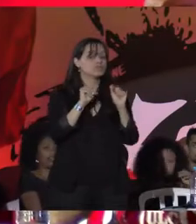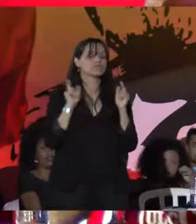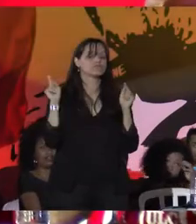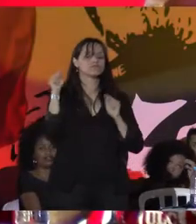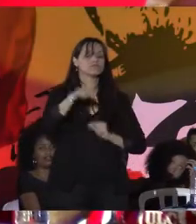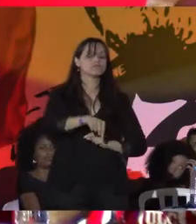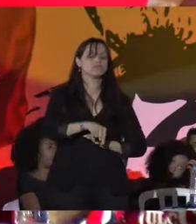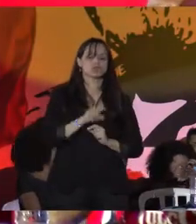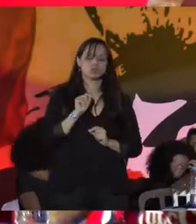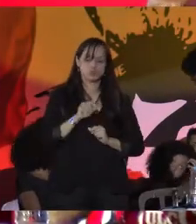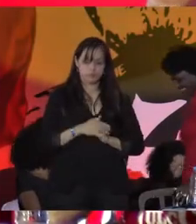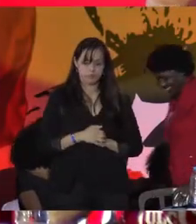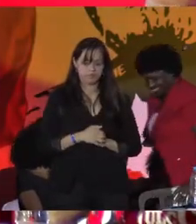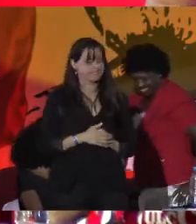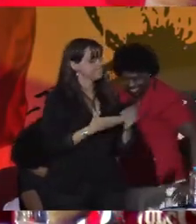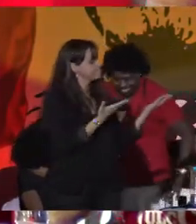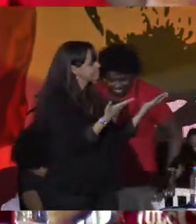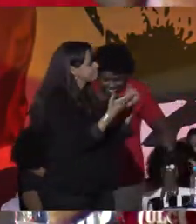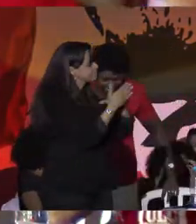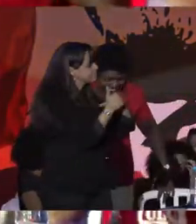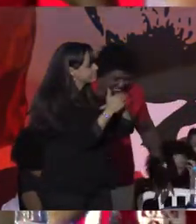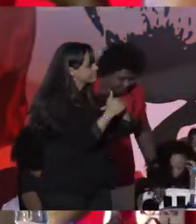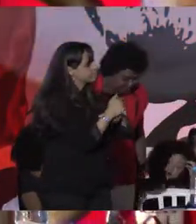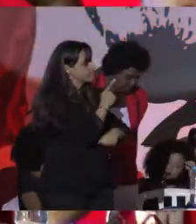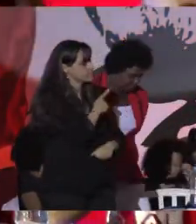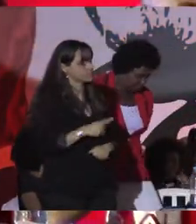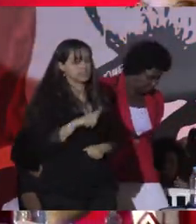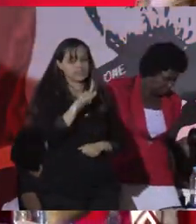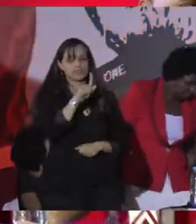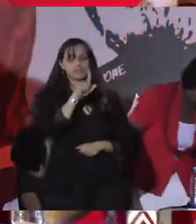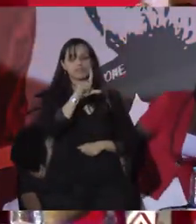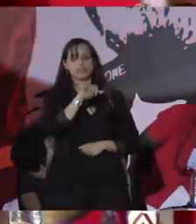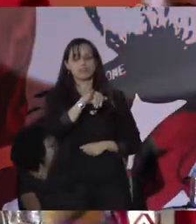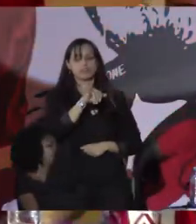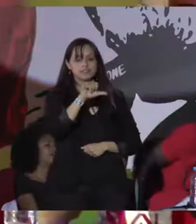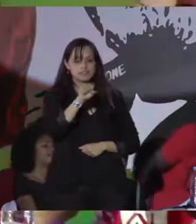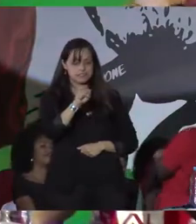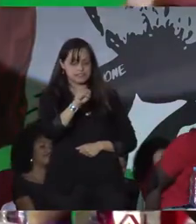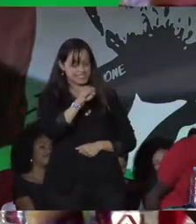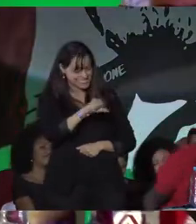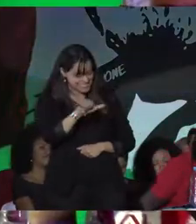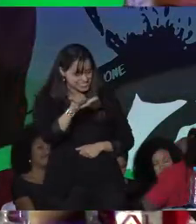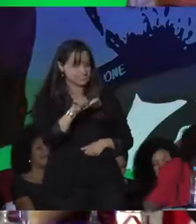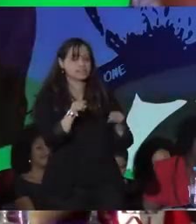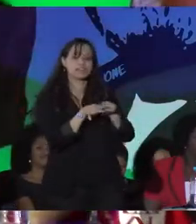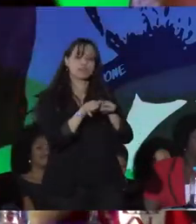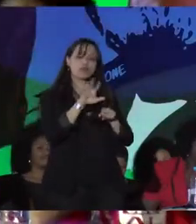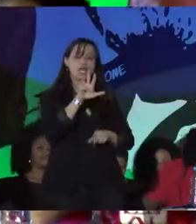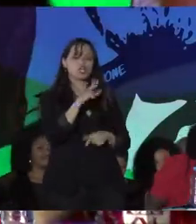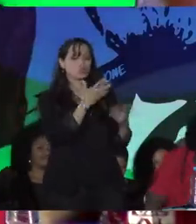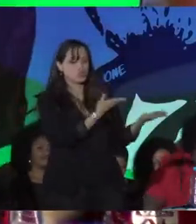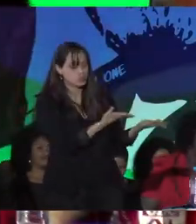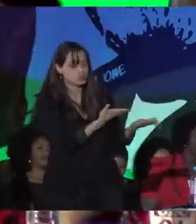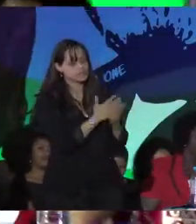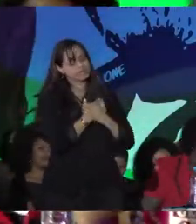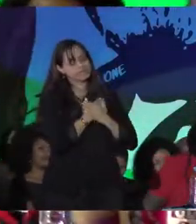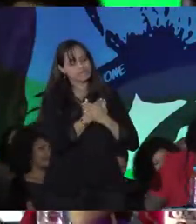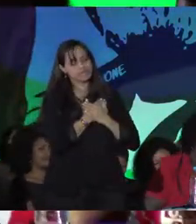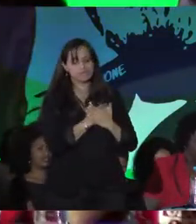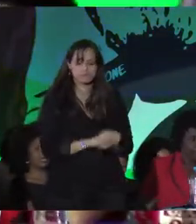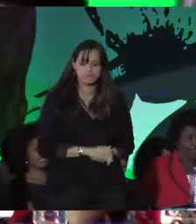querida presidenta Gleice, querido presidente Lula e demais convidados. O